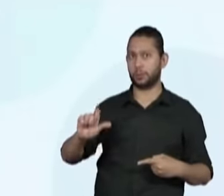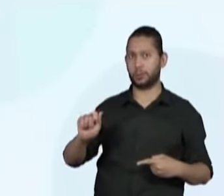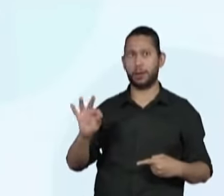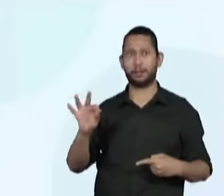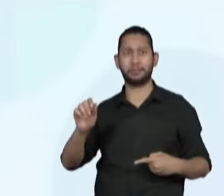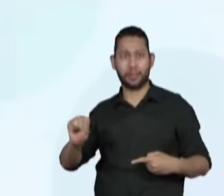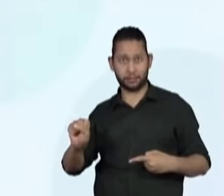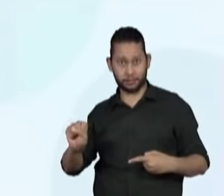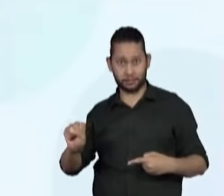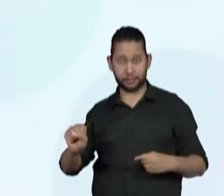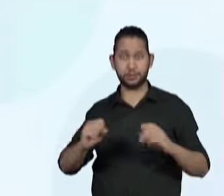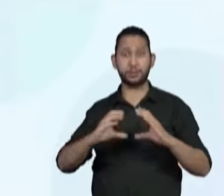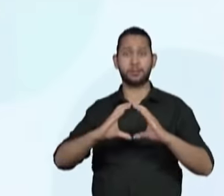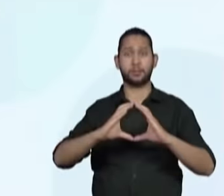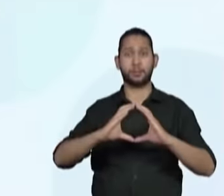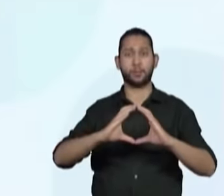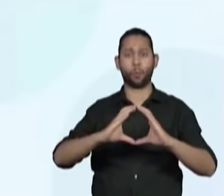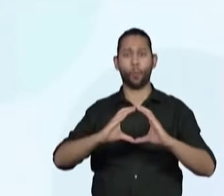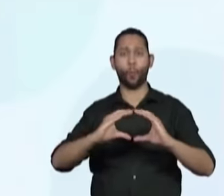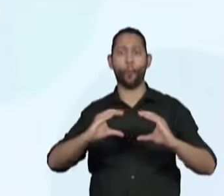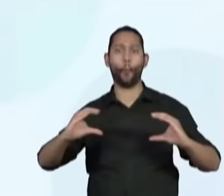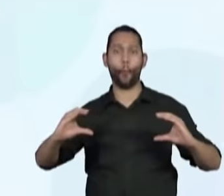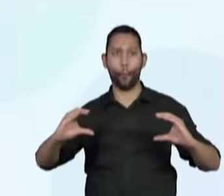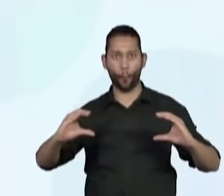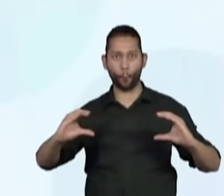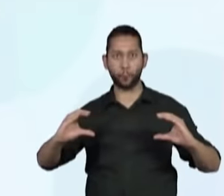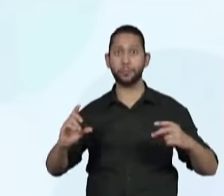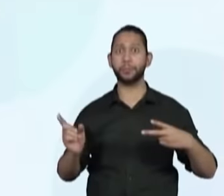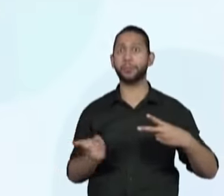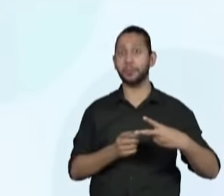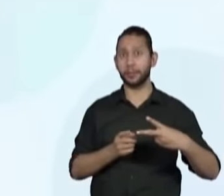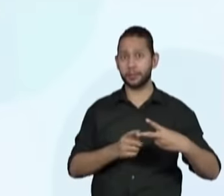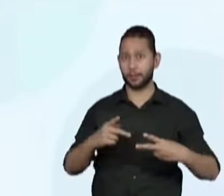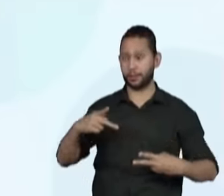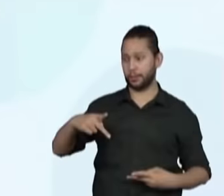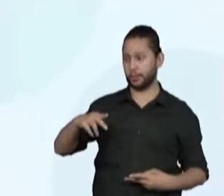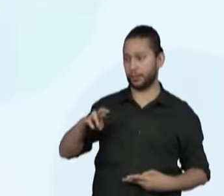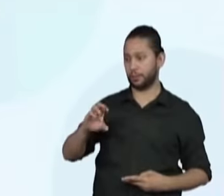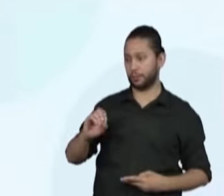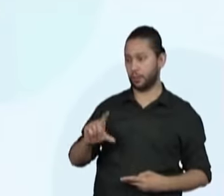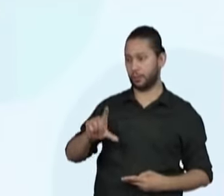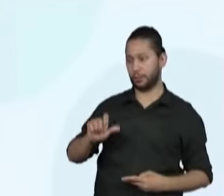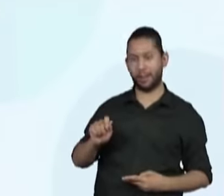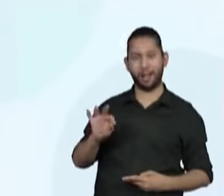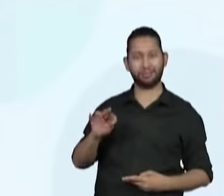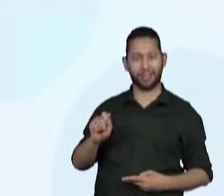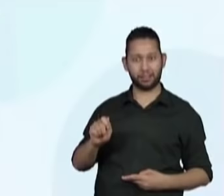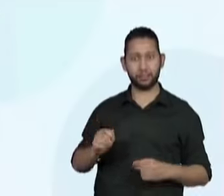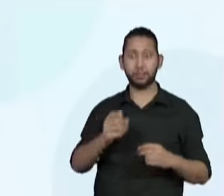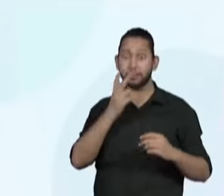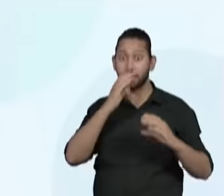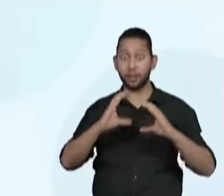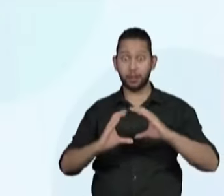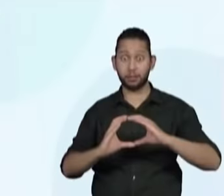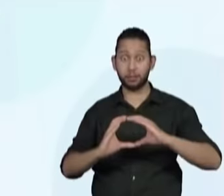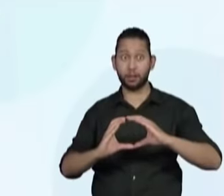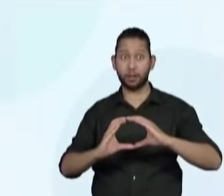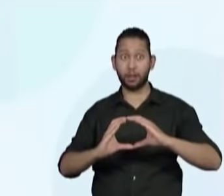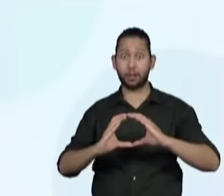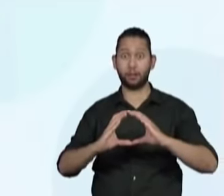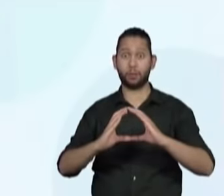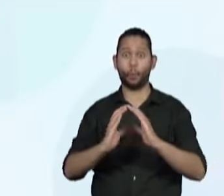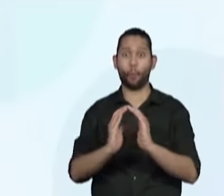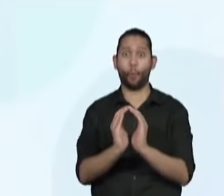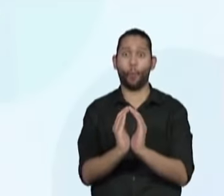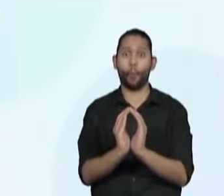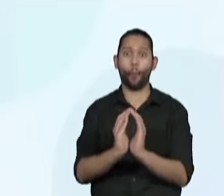está justamente como se ele estivesse sendo puxado para cima. Isso mesmo. Então, se vocês observarem a figura que está no slide,